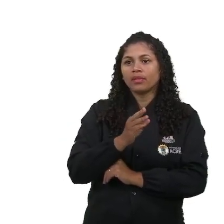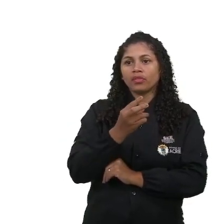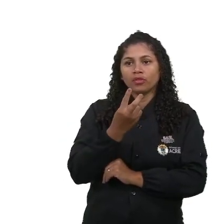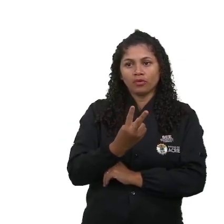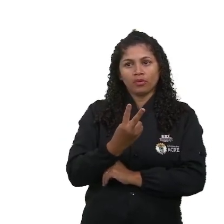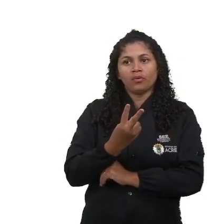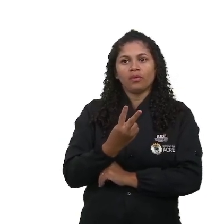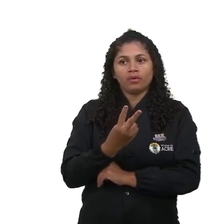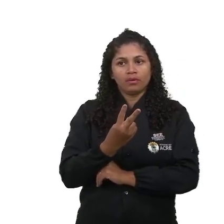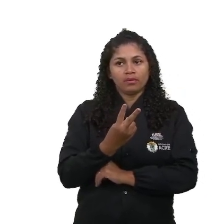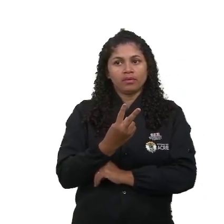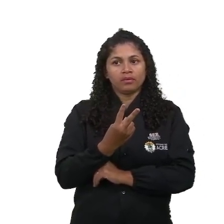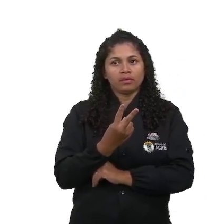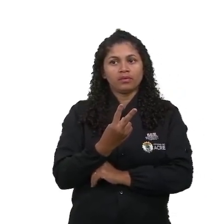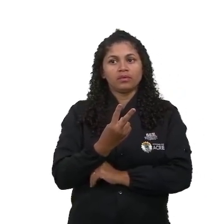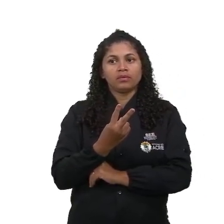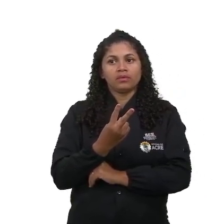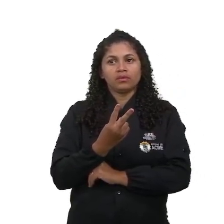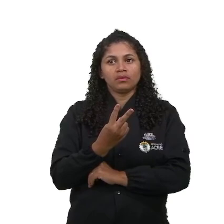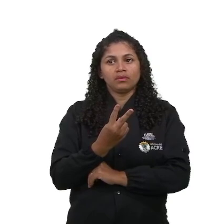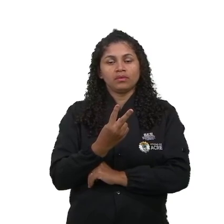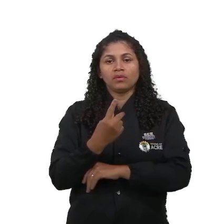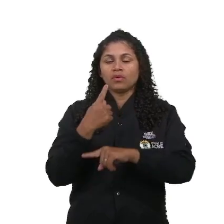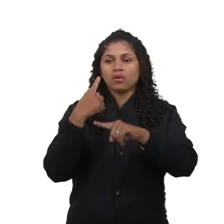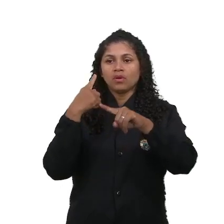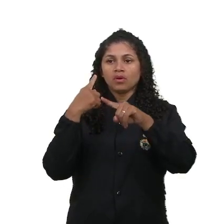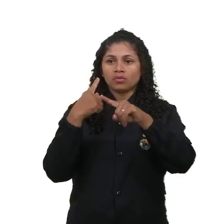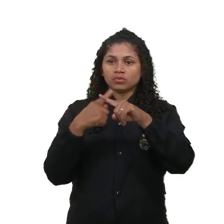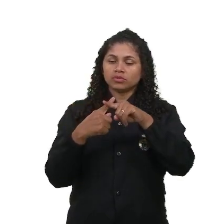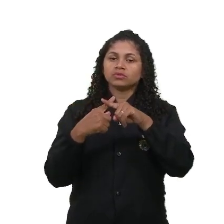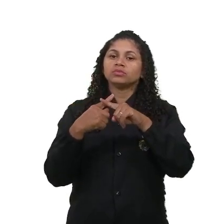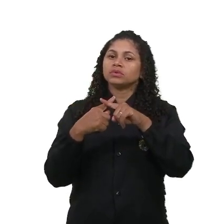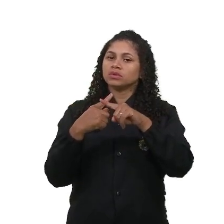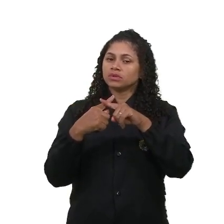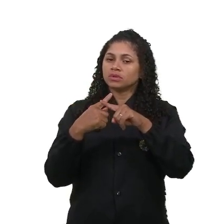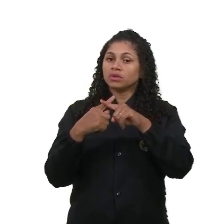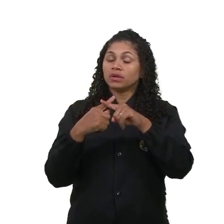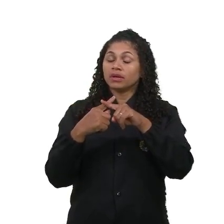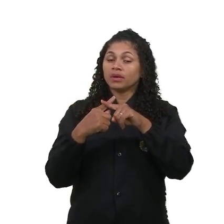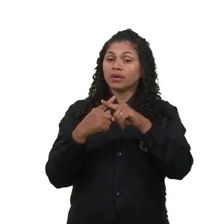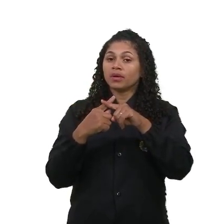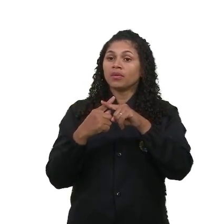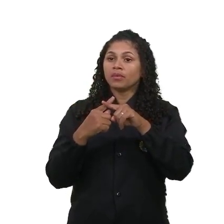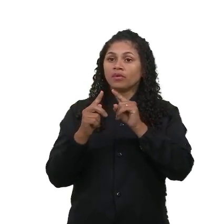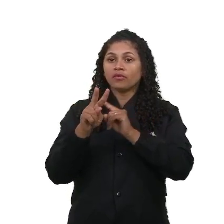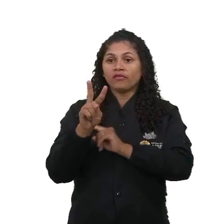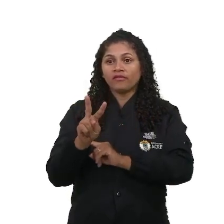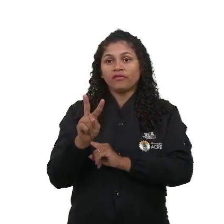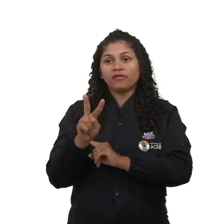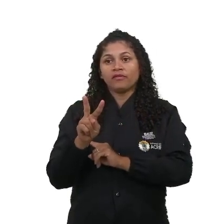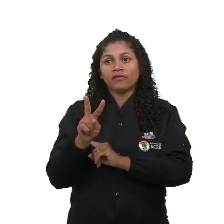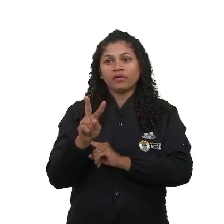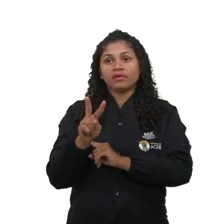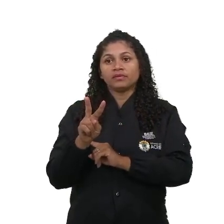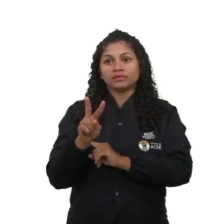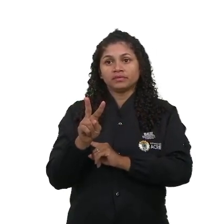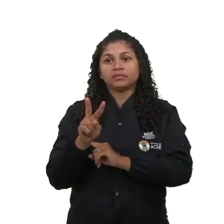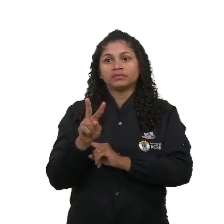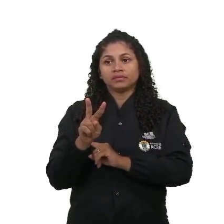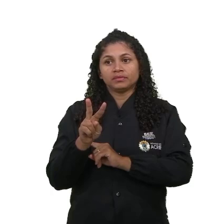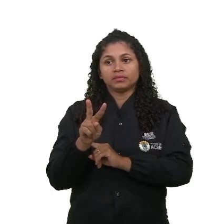aqui, e multiplico pelas componentes do vetor v. De novo, 1,